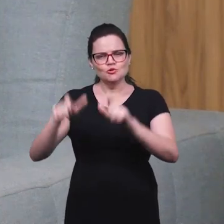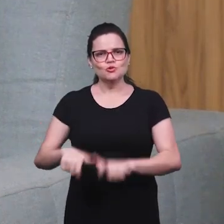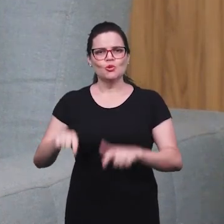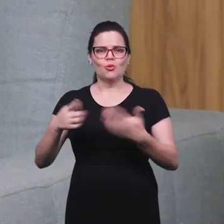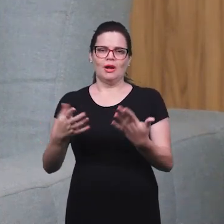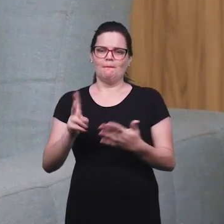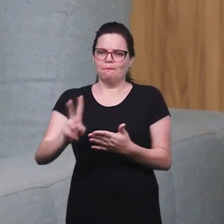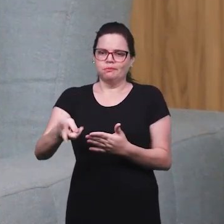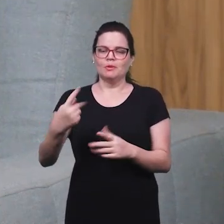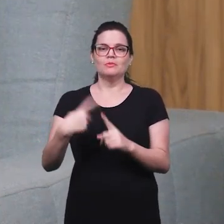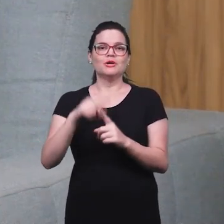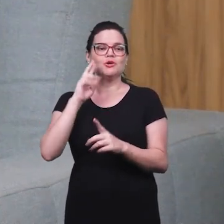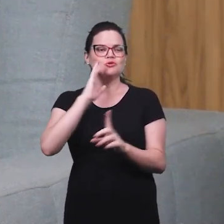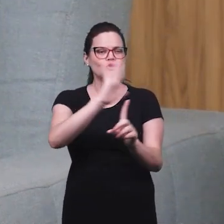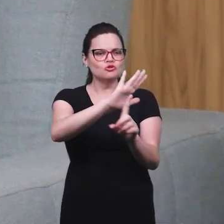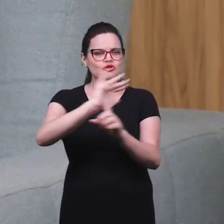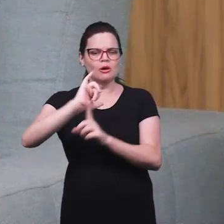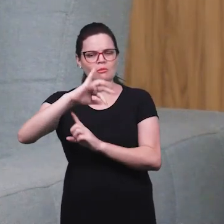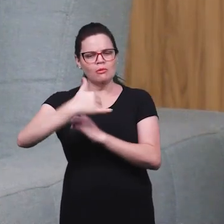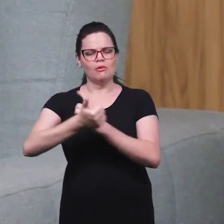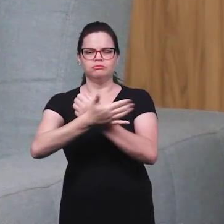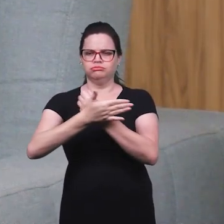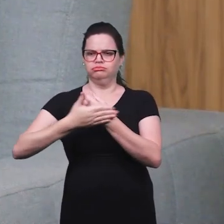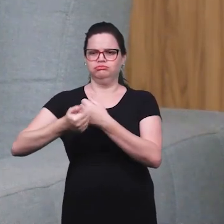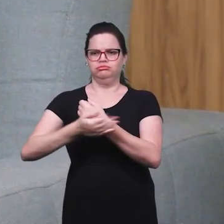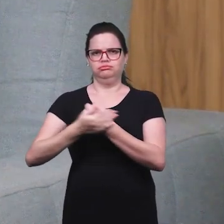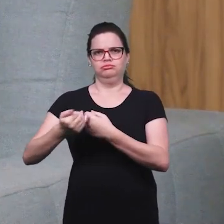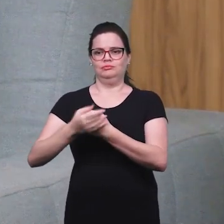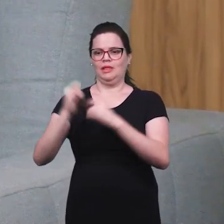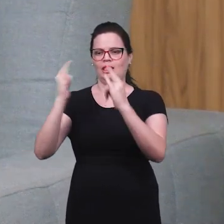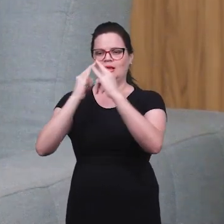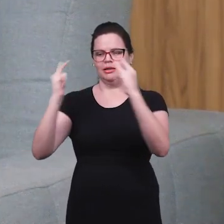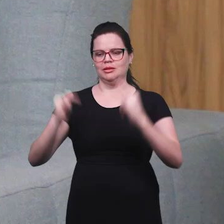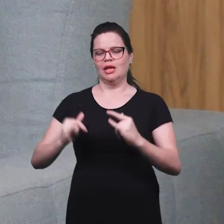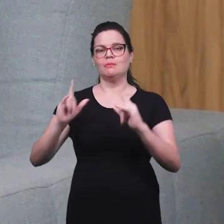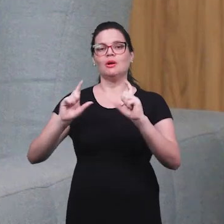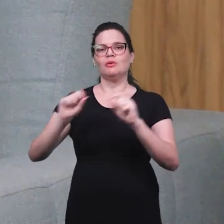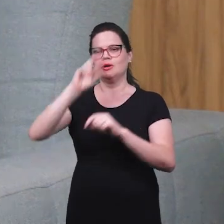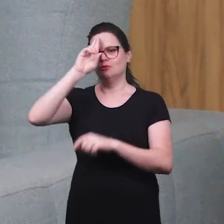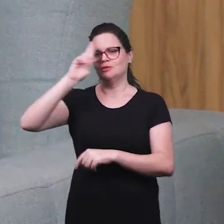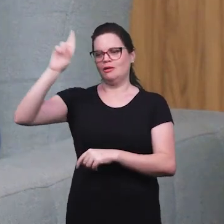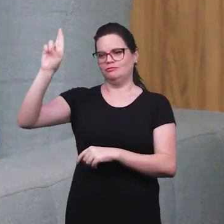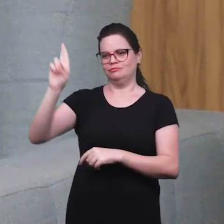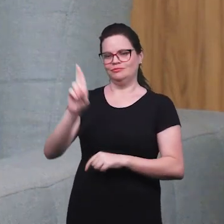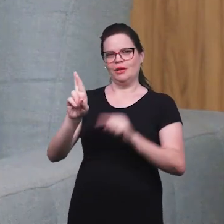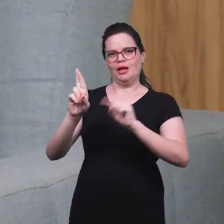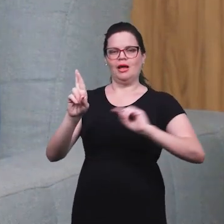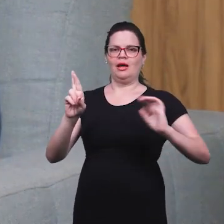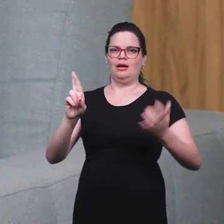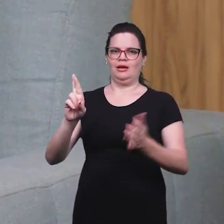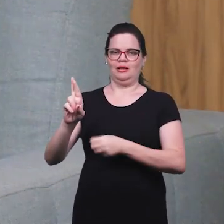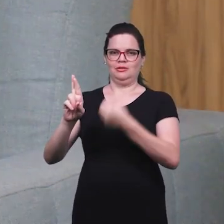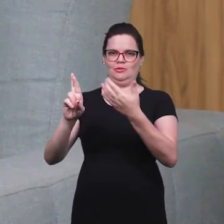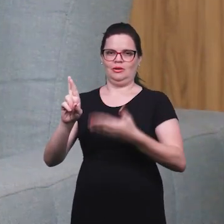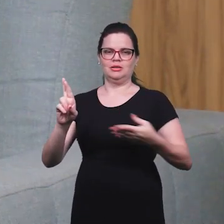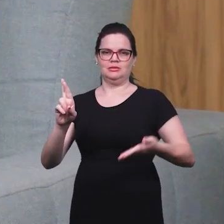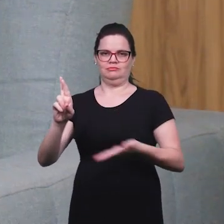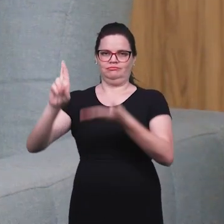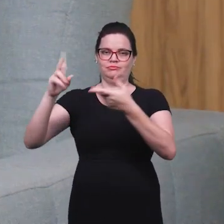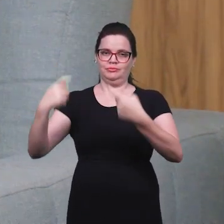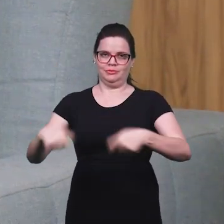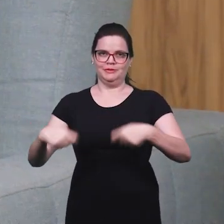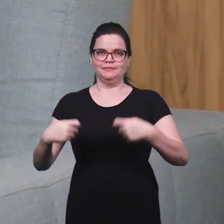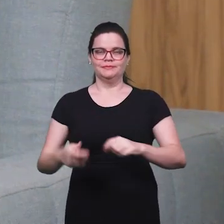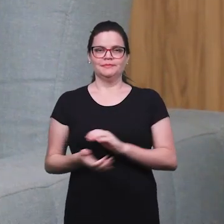onde o Senhor o colocou, e o templo demonstra o lugar onde Deus deve ser adorado. Louvado seja o nome do